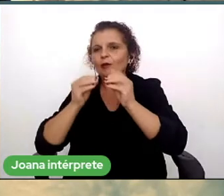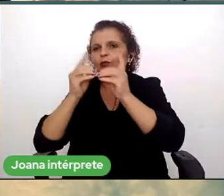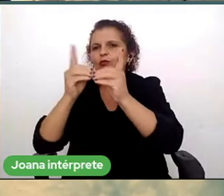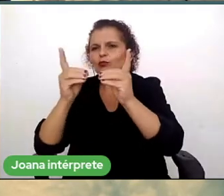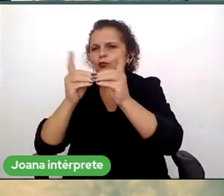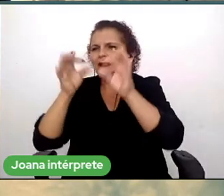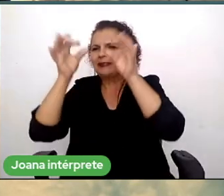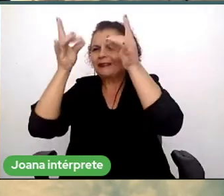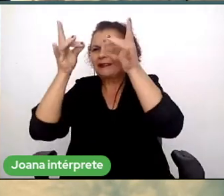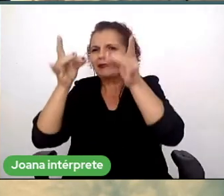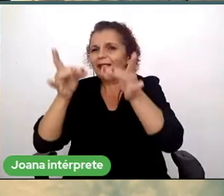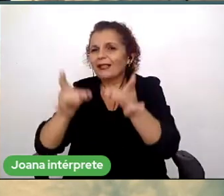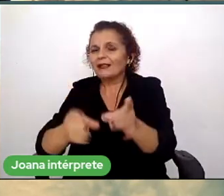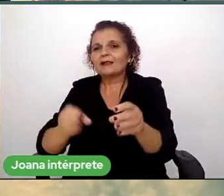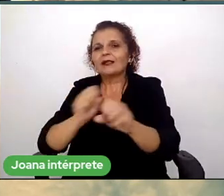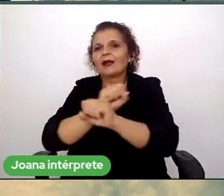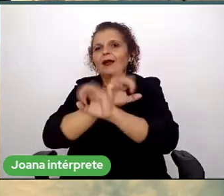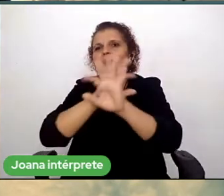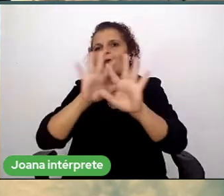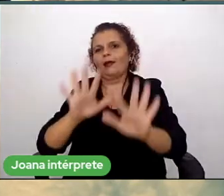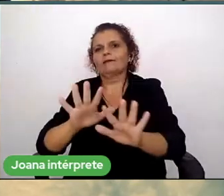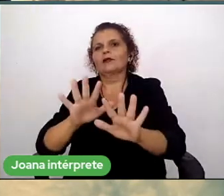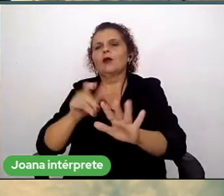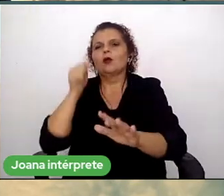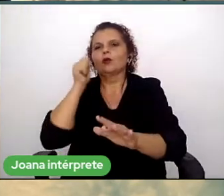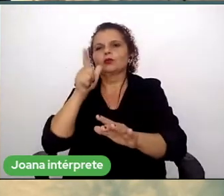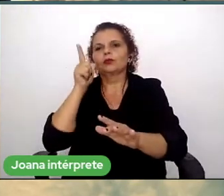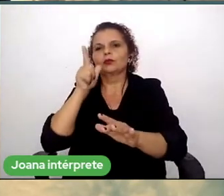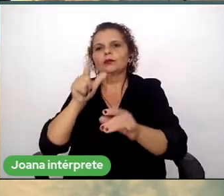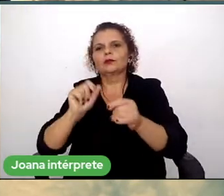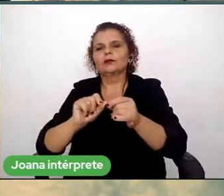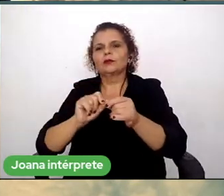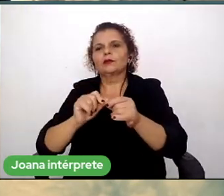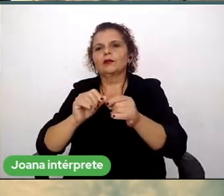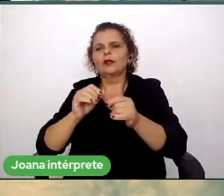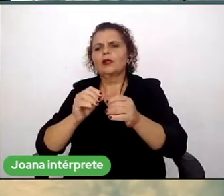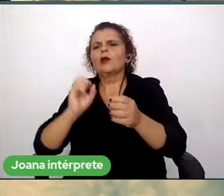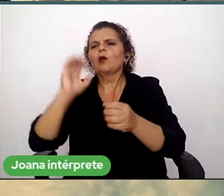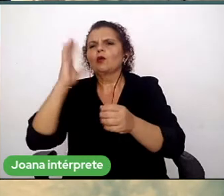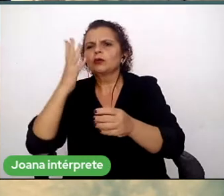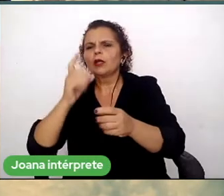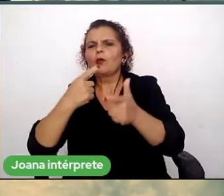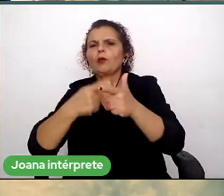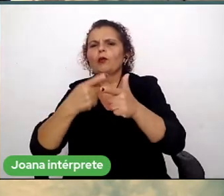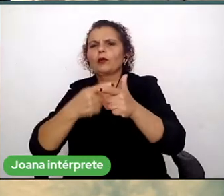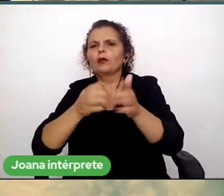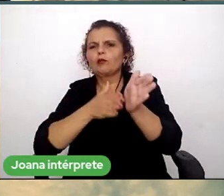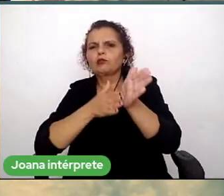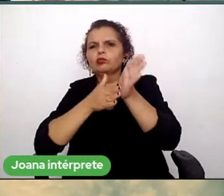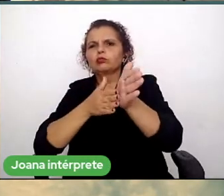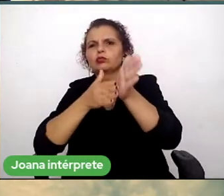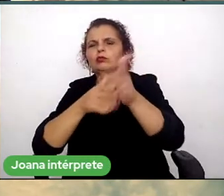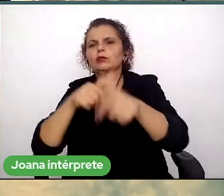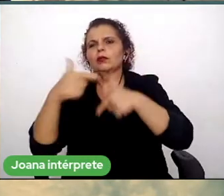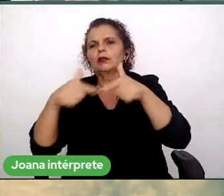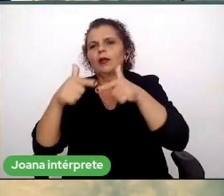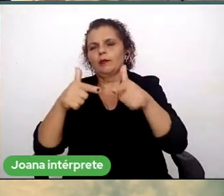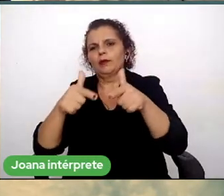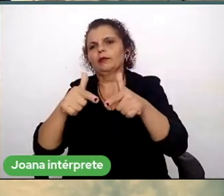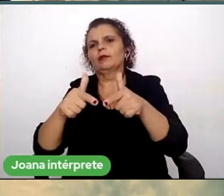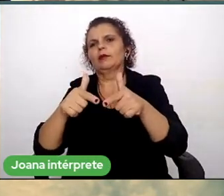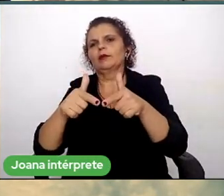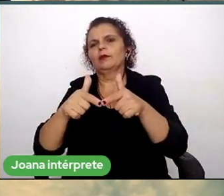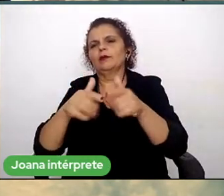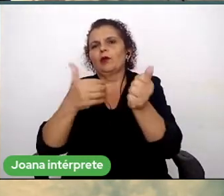passar isso para ela e uma forma que ela consiga entender o que que tá acontecendo e consigo a seguir trabalhando em cima daquela